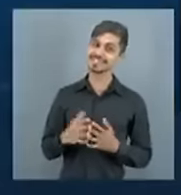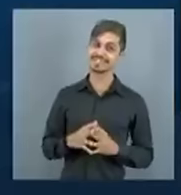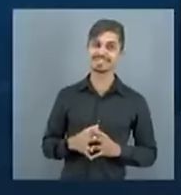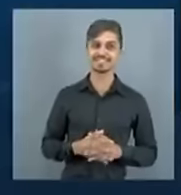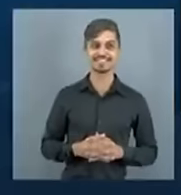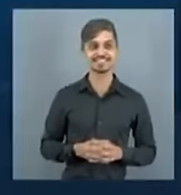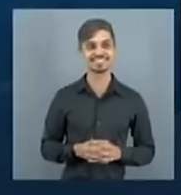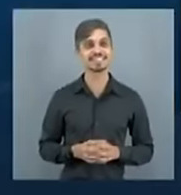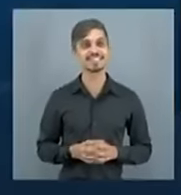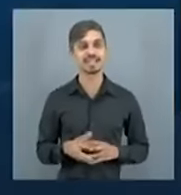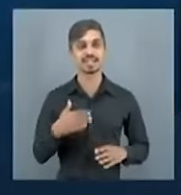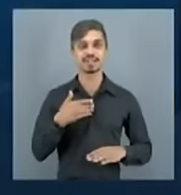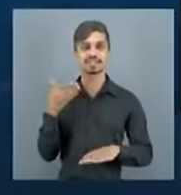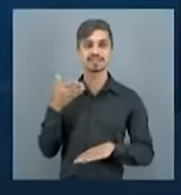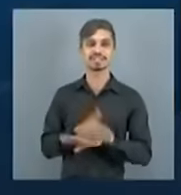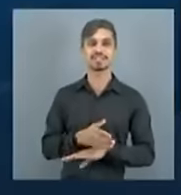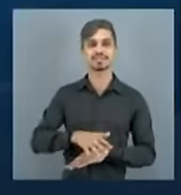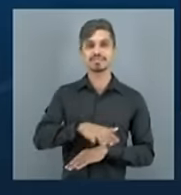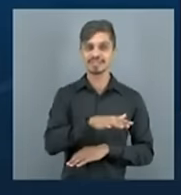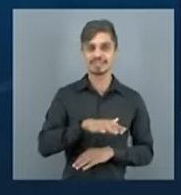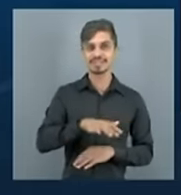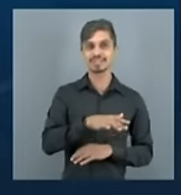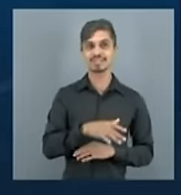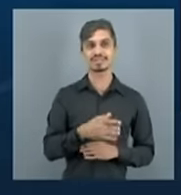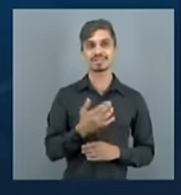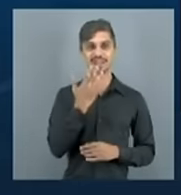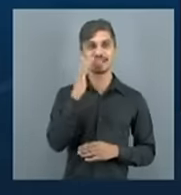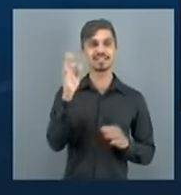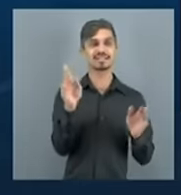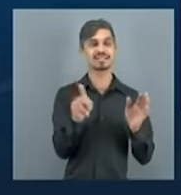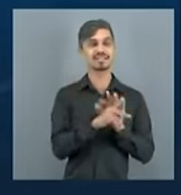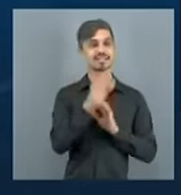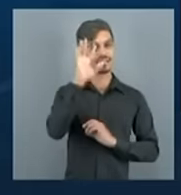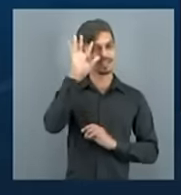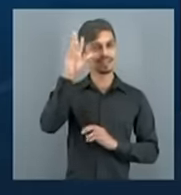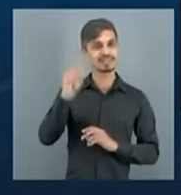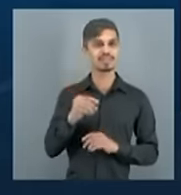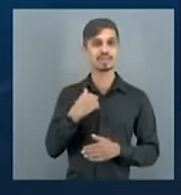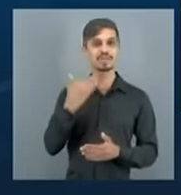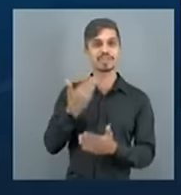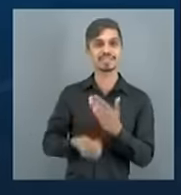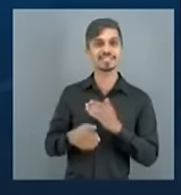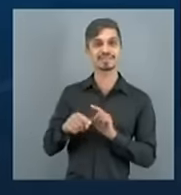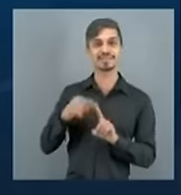Inclusive, entrei num ramo aí de ouro na África, perdi quase a metade.